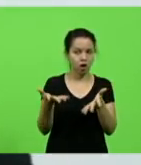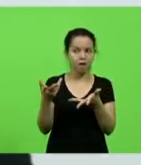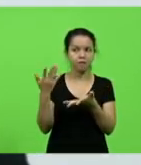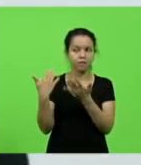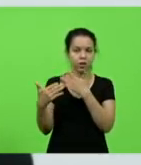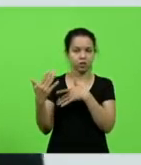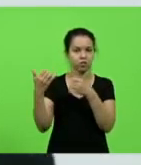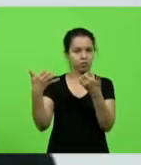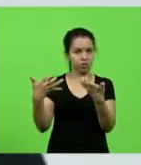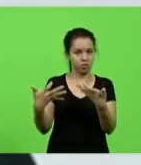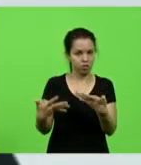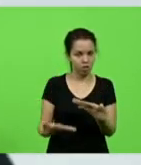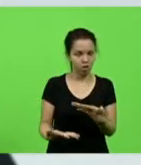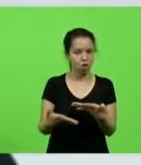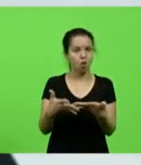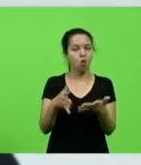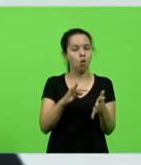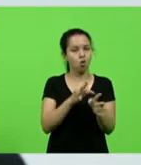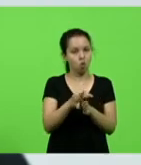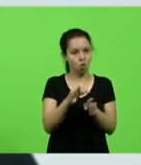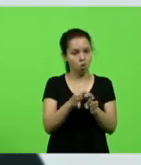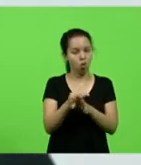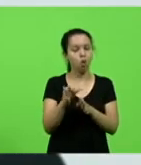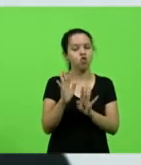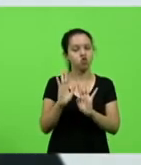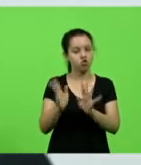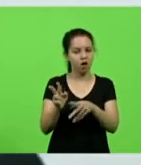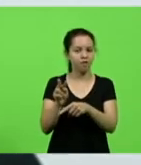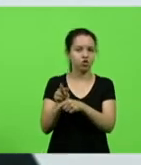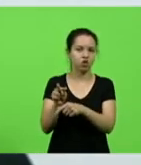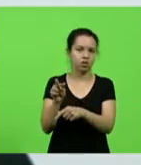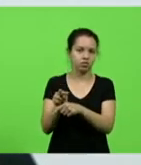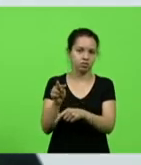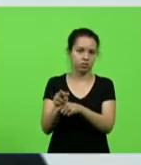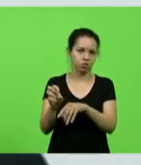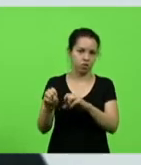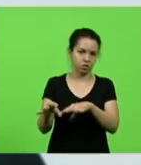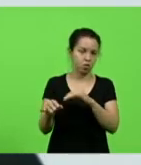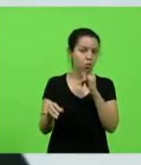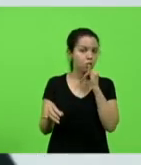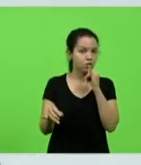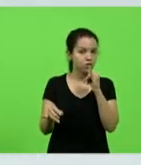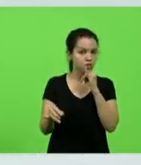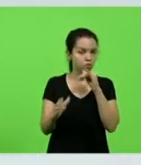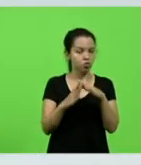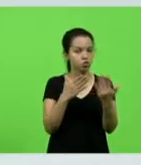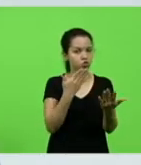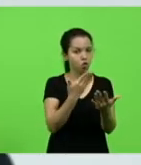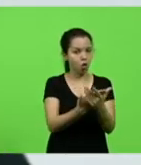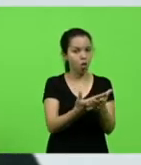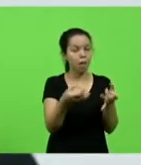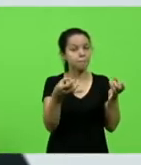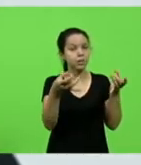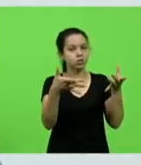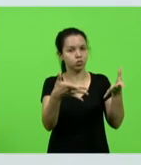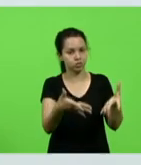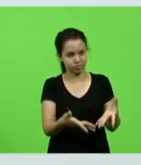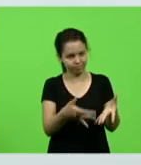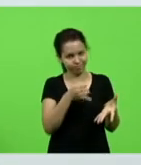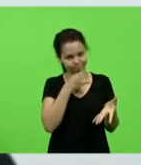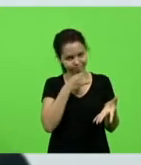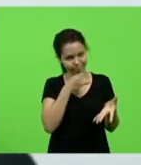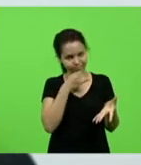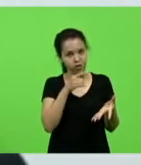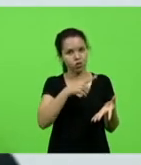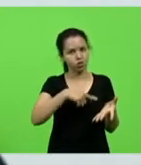Conselho Tutelar hoje já fiscaliza a educação, como, por exemplo, nos casos de evasão escolar. Então, nós temos muito bem a possibilidade